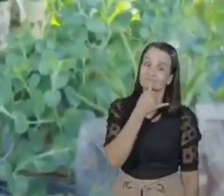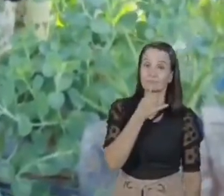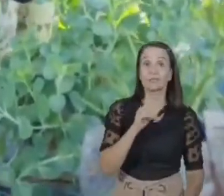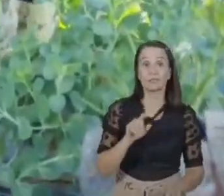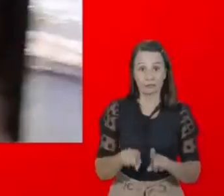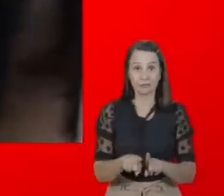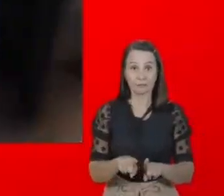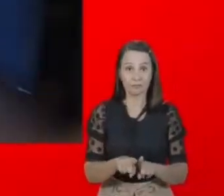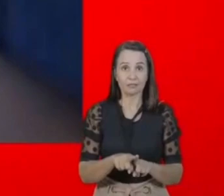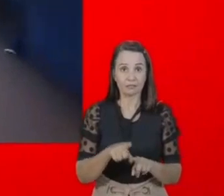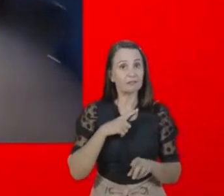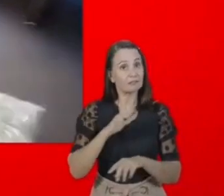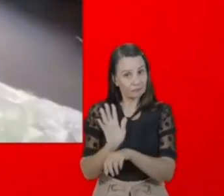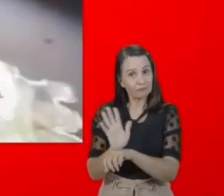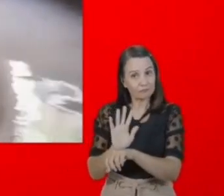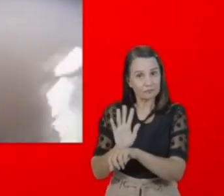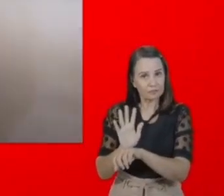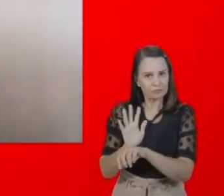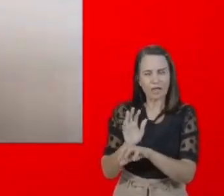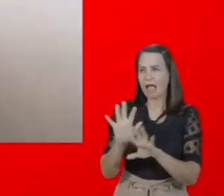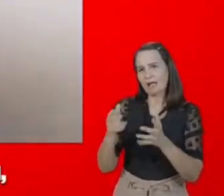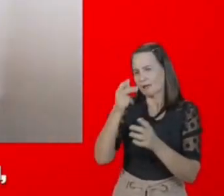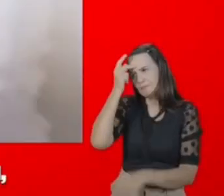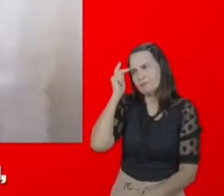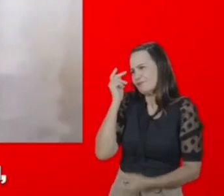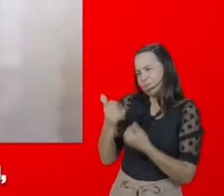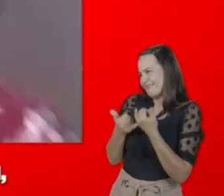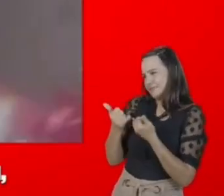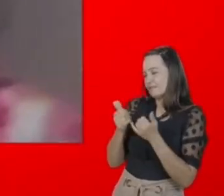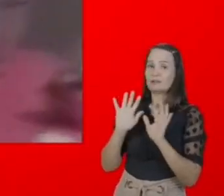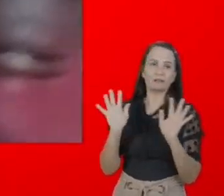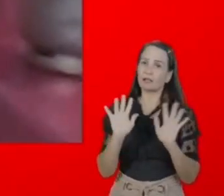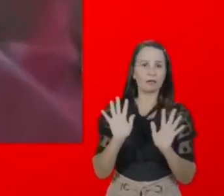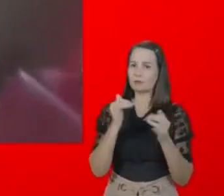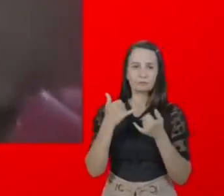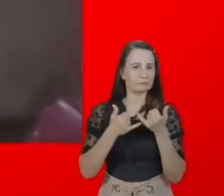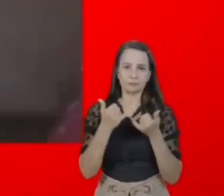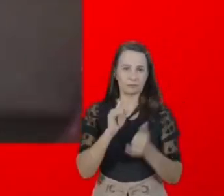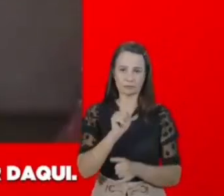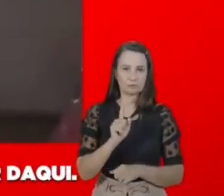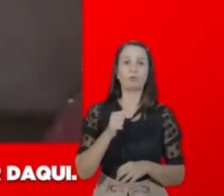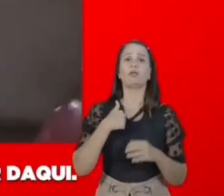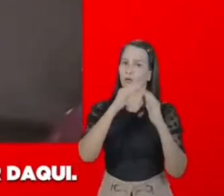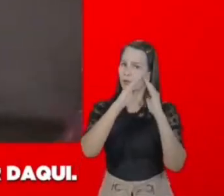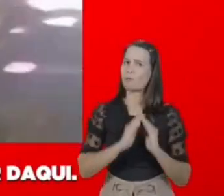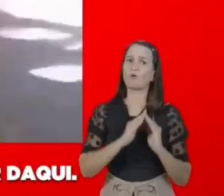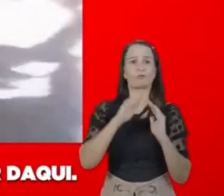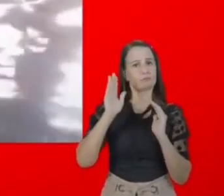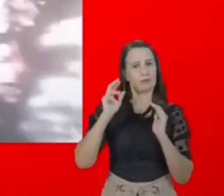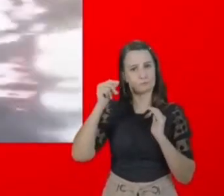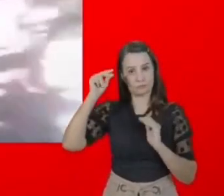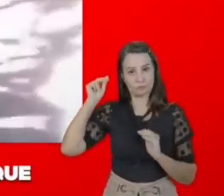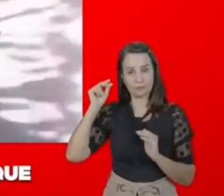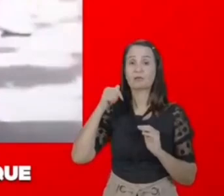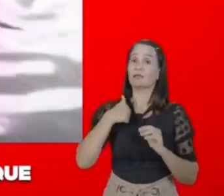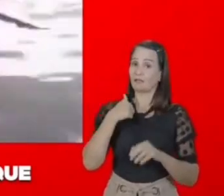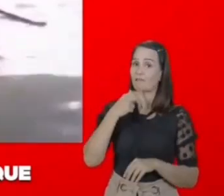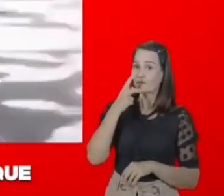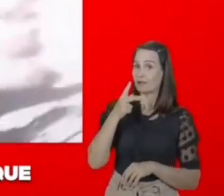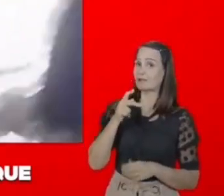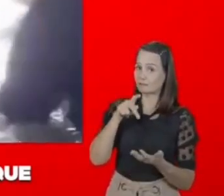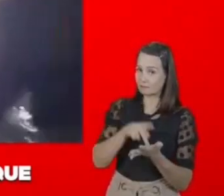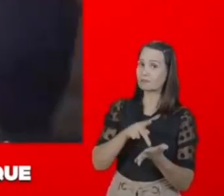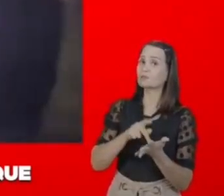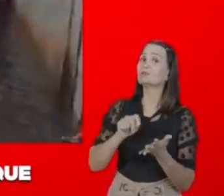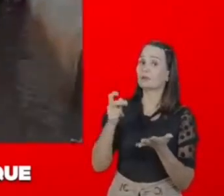é triste. Inclusive, eu tenho os vídeos, porque né, a pessoa dizia assim, ah, brincadeira, não é aqui, não estão brincando, eu sou morador daqui e estou falando